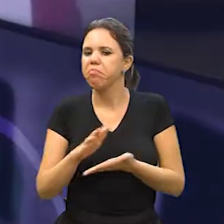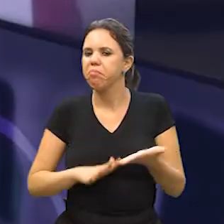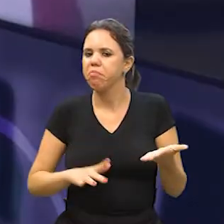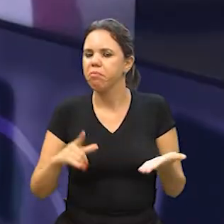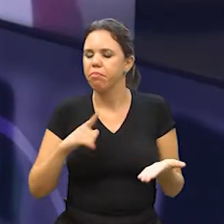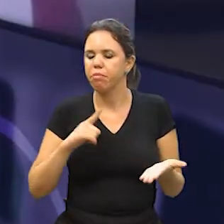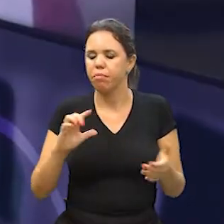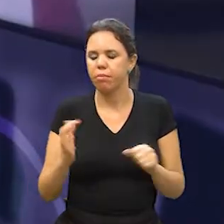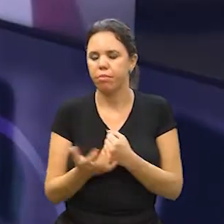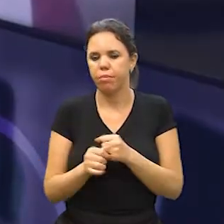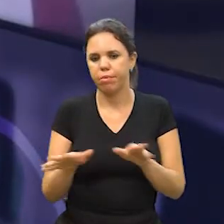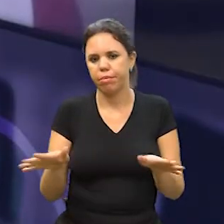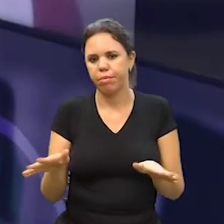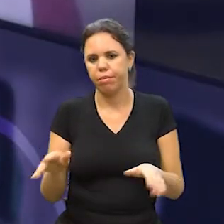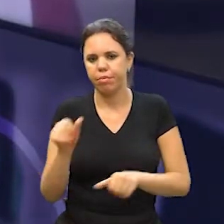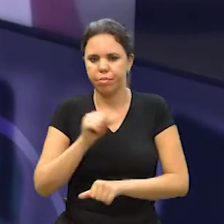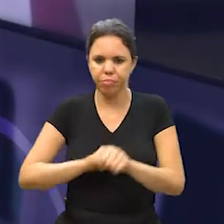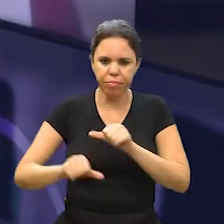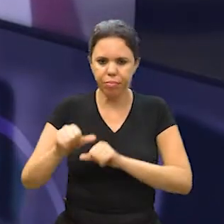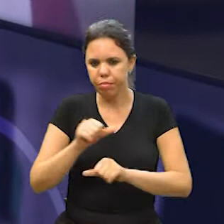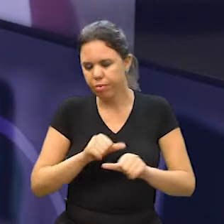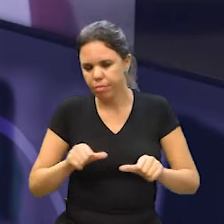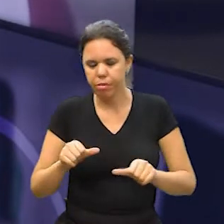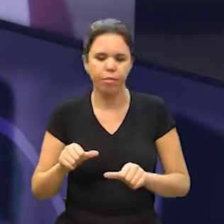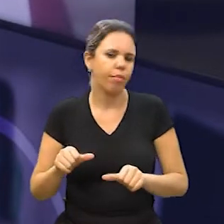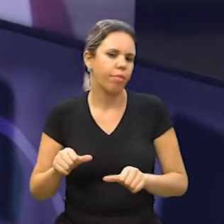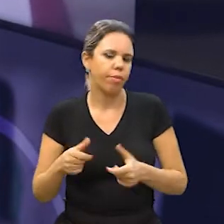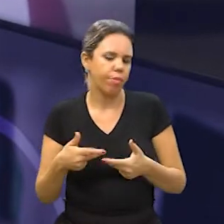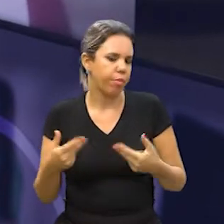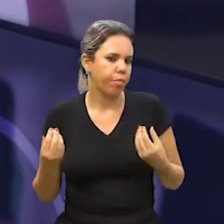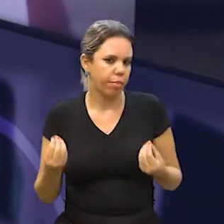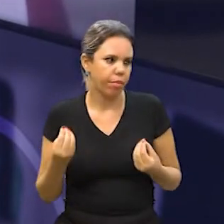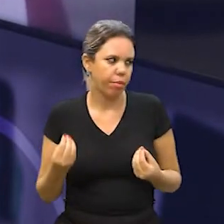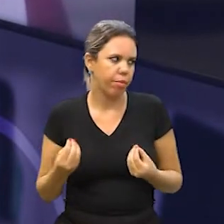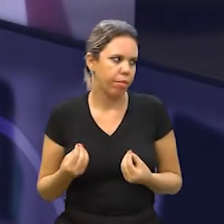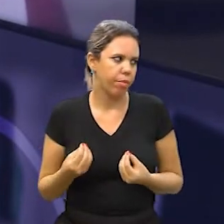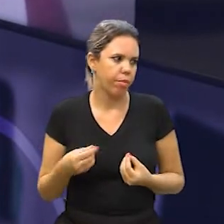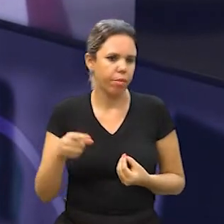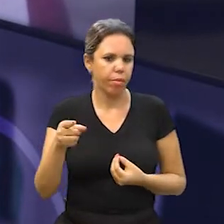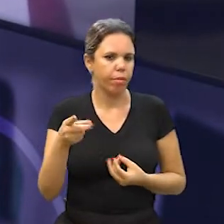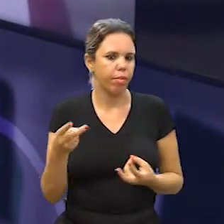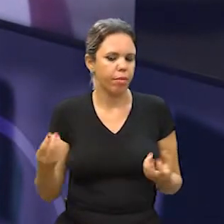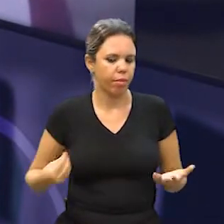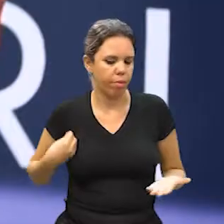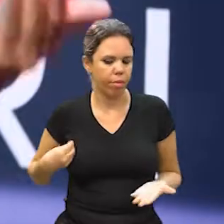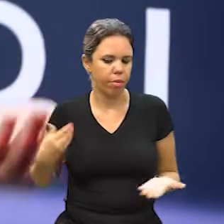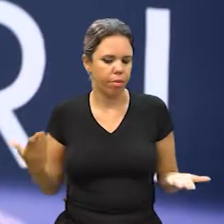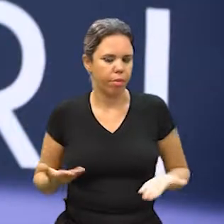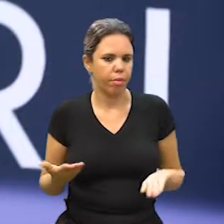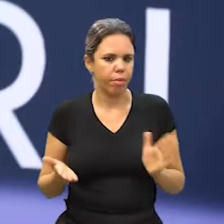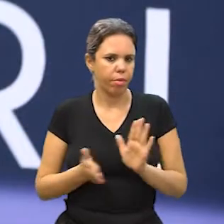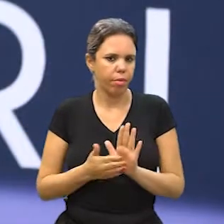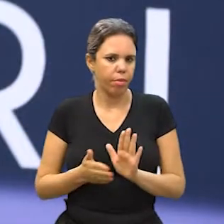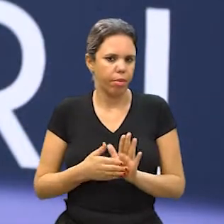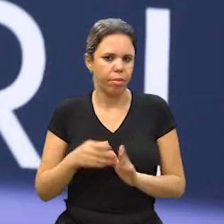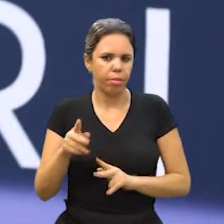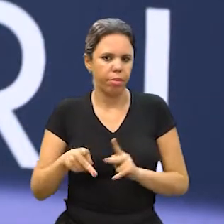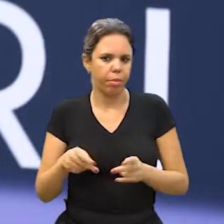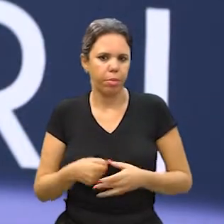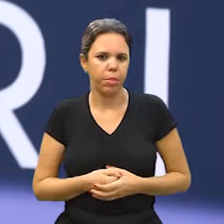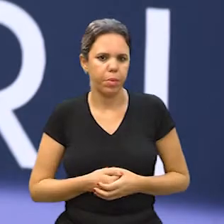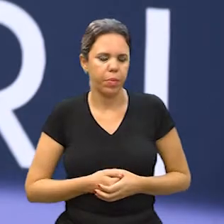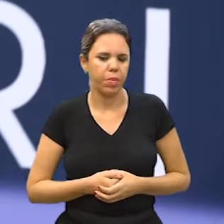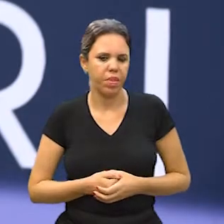a pandemia no meio, né, que mudou um pouco a Sim, configuração das sim. coisas, mas como é que vocês estão hoje? O que é que vocês oferecem para essas